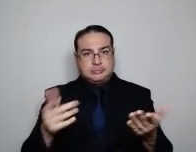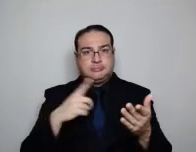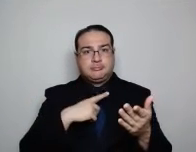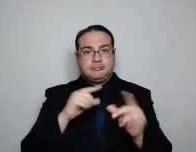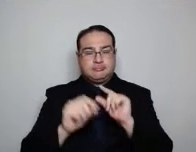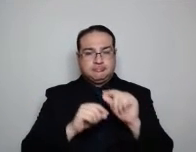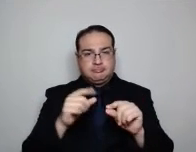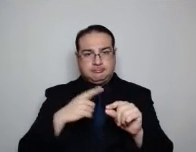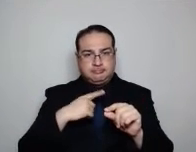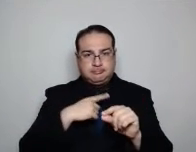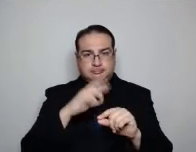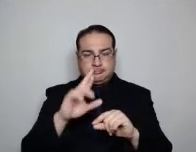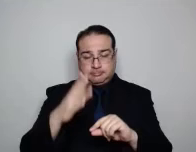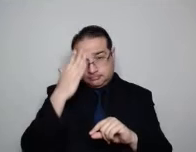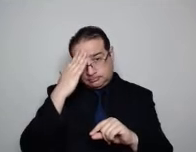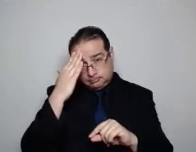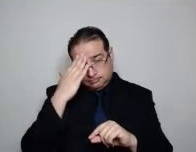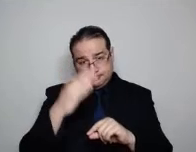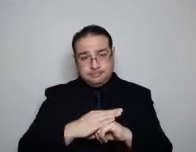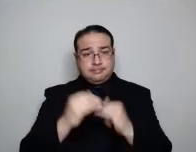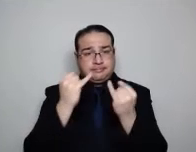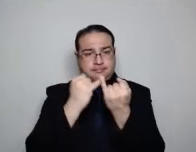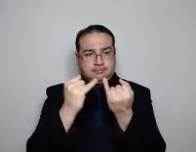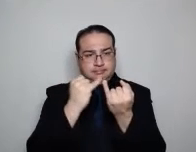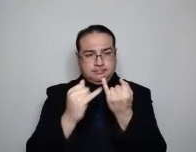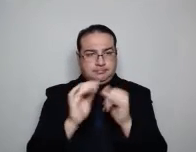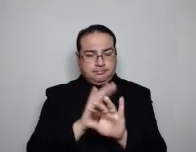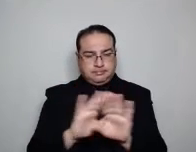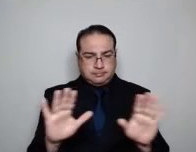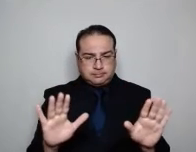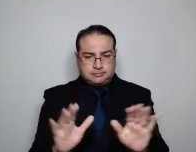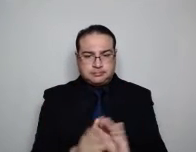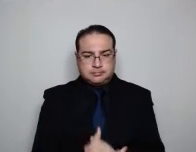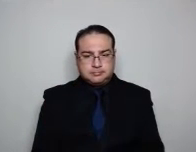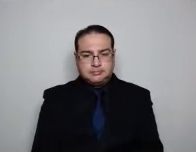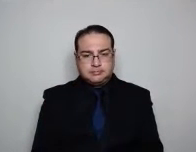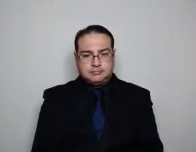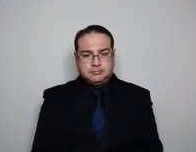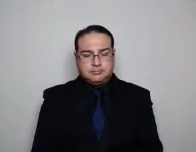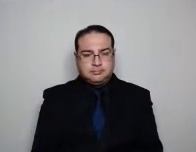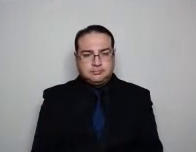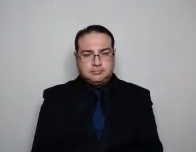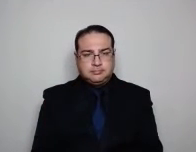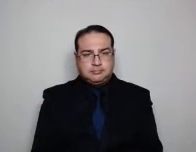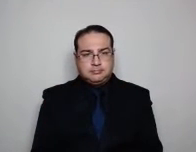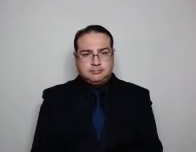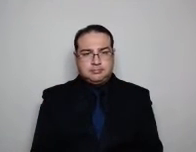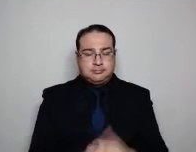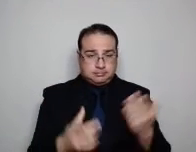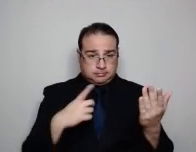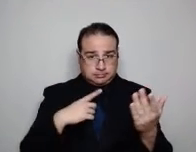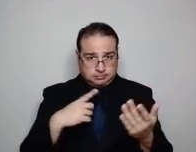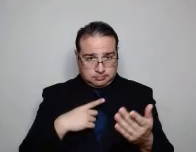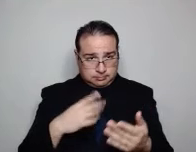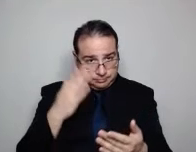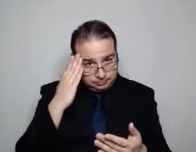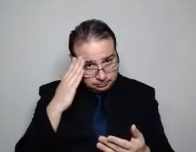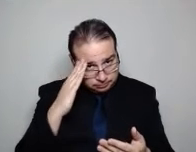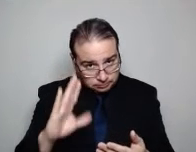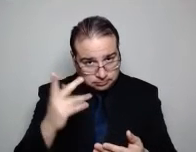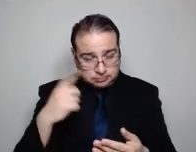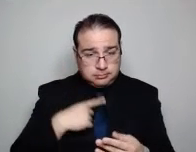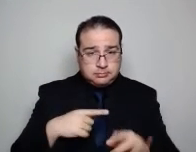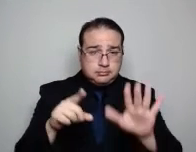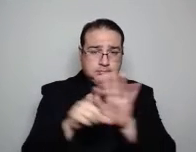um reconhecimento parcial, de modo que, ainda que superado essa questão